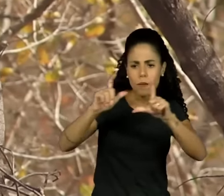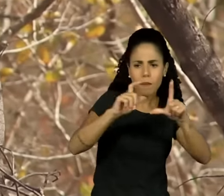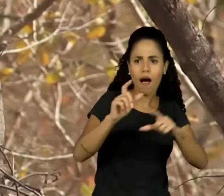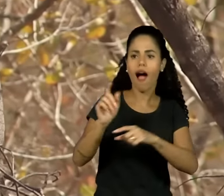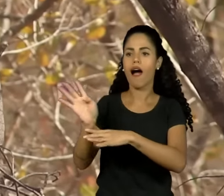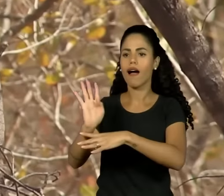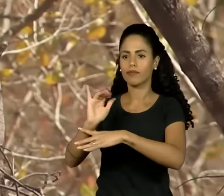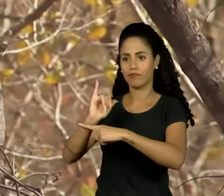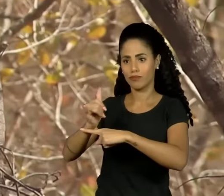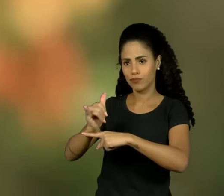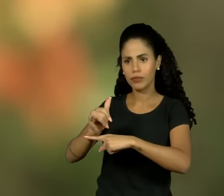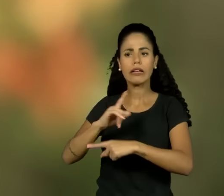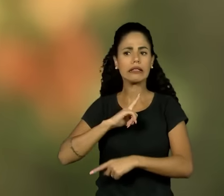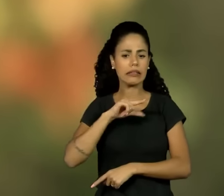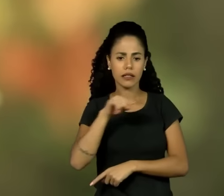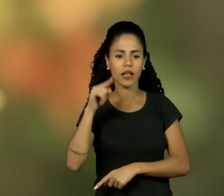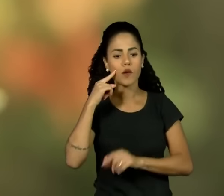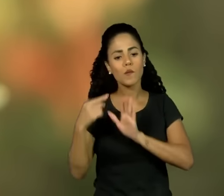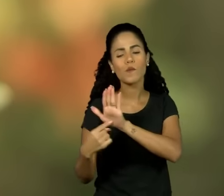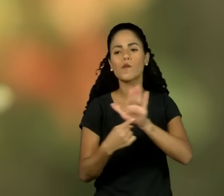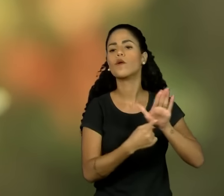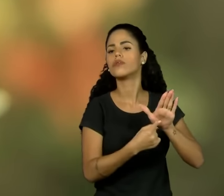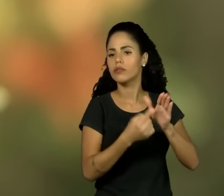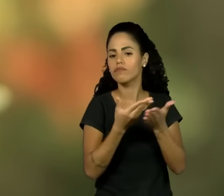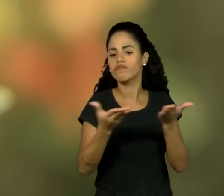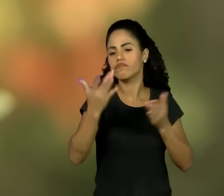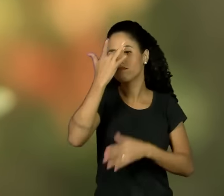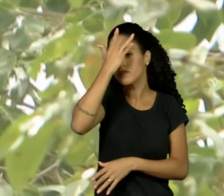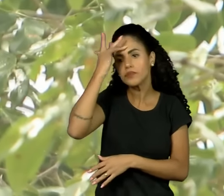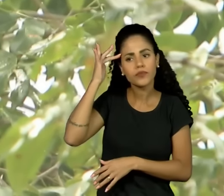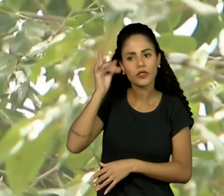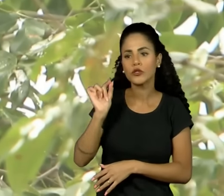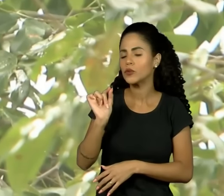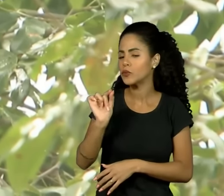nós produzimos, né, tentando desmistificar